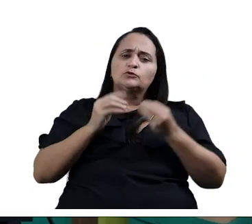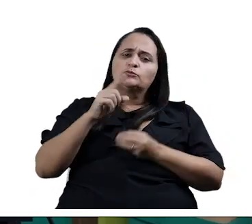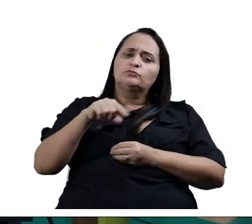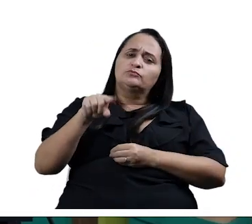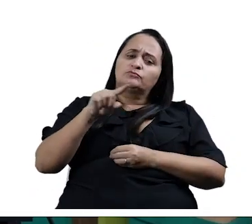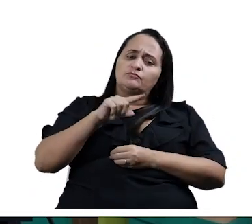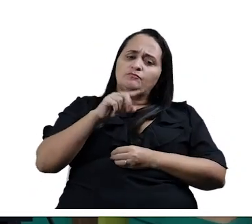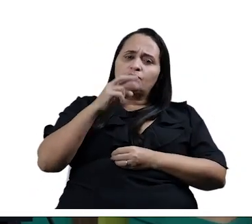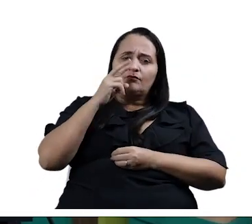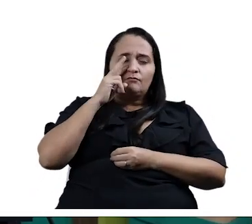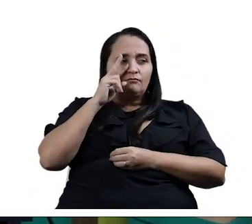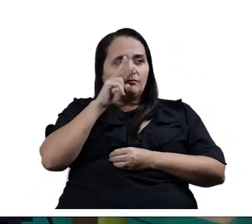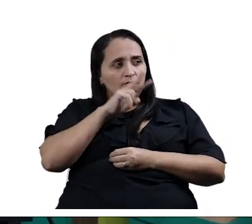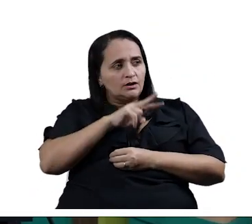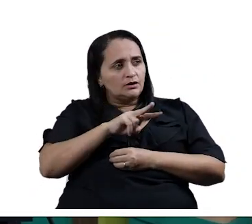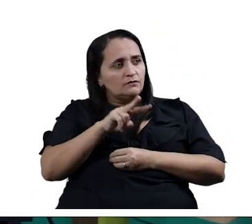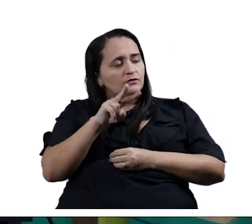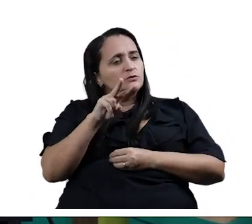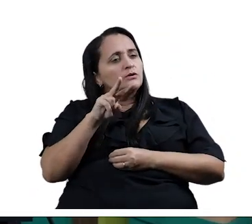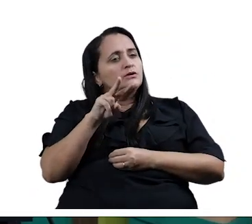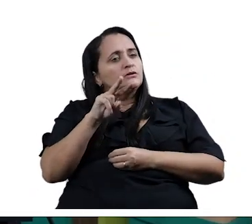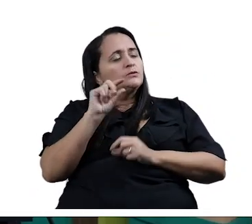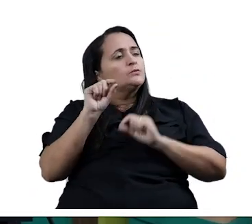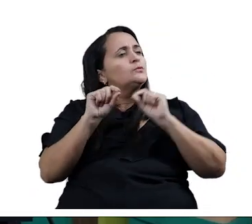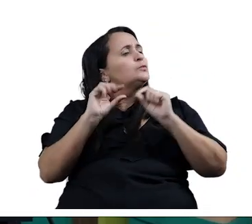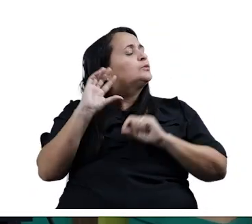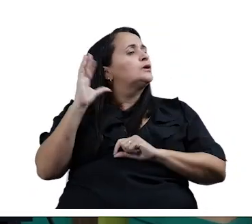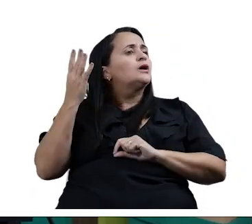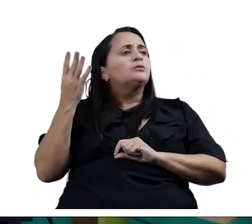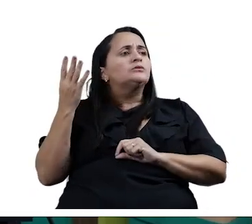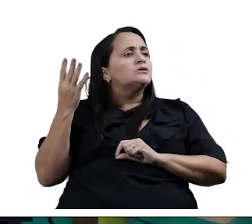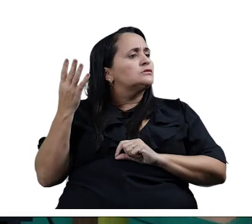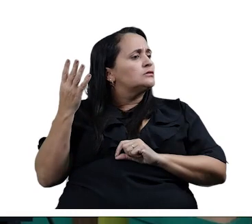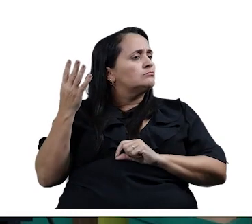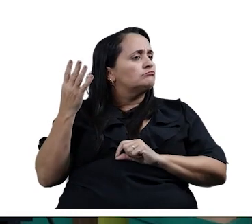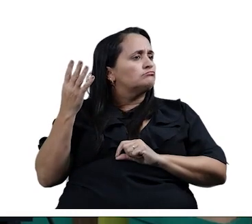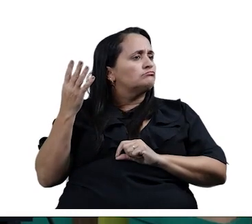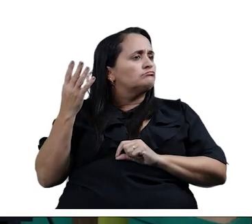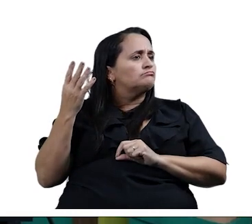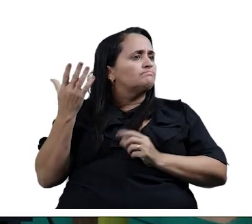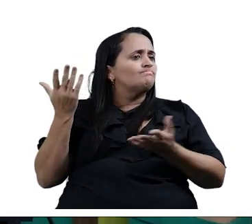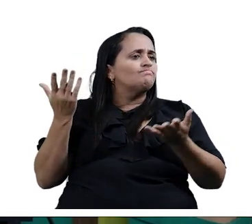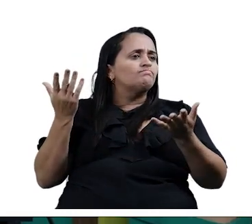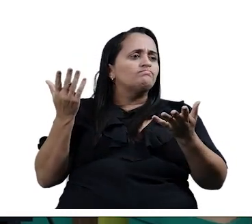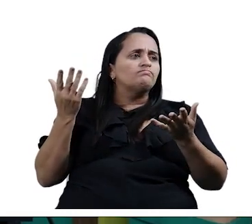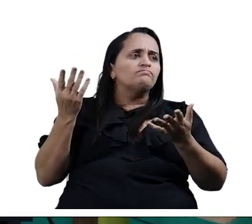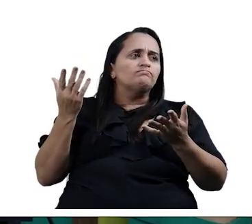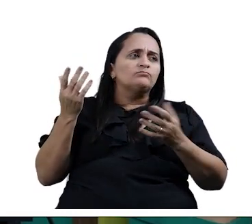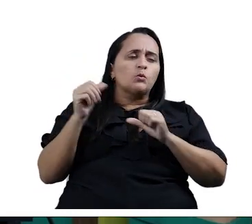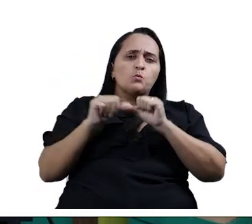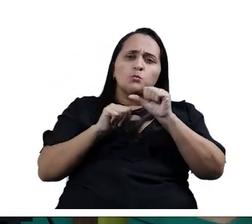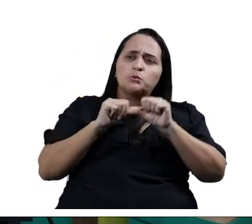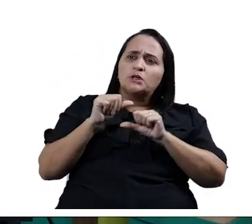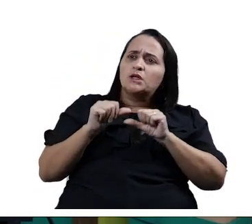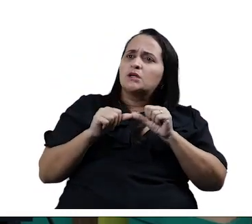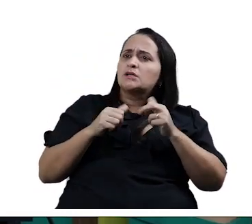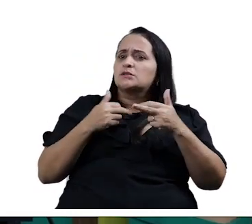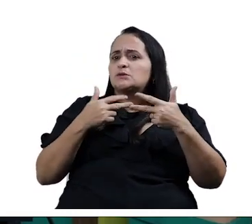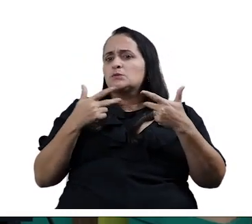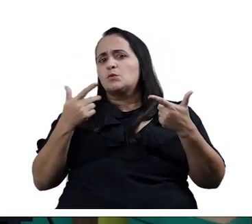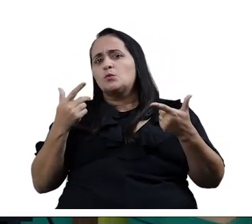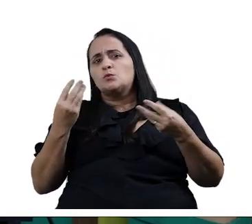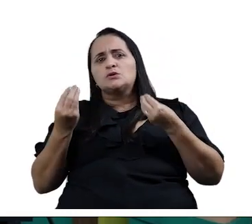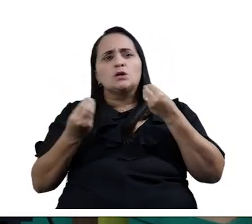você, visualize o que aconteceu, quais foram as razões, os desdobramentos, né?